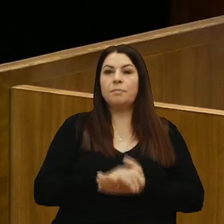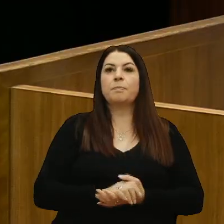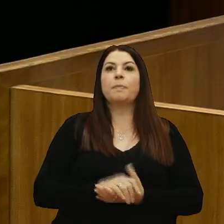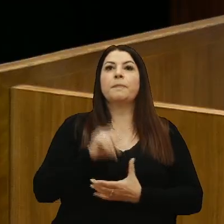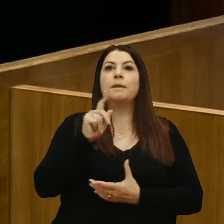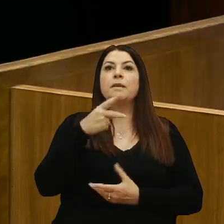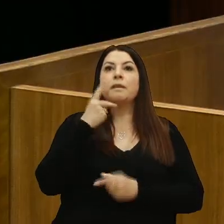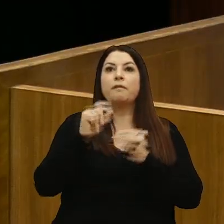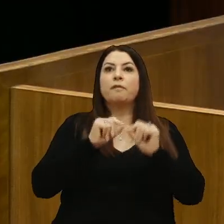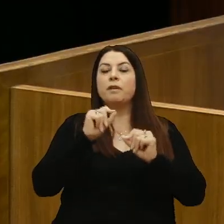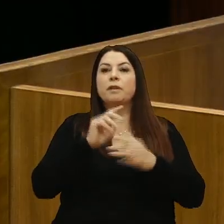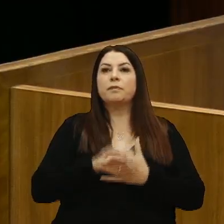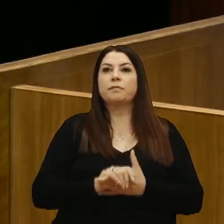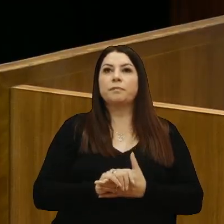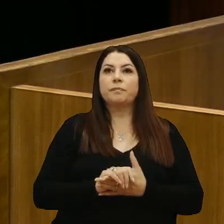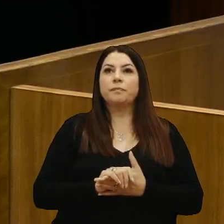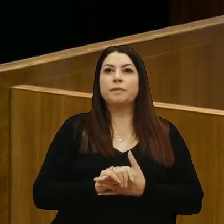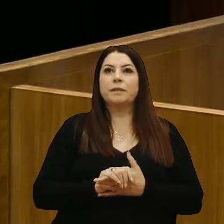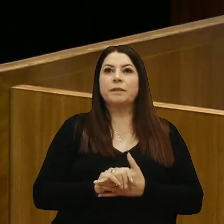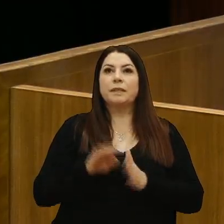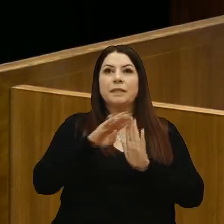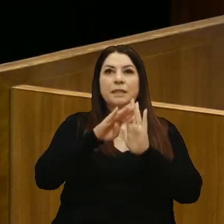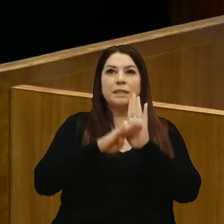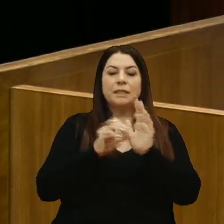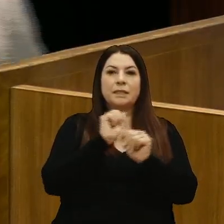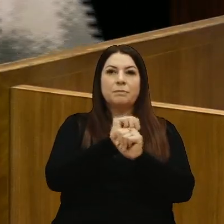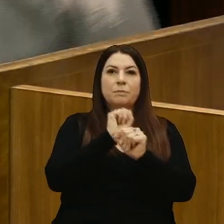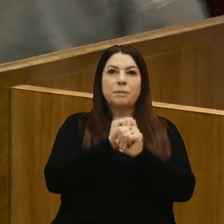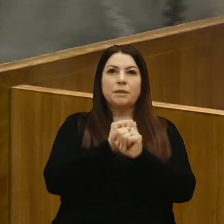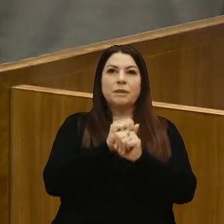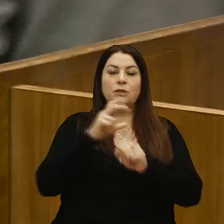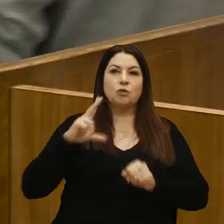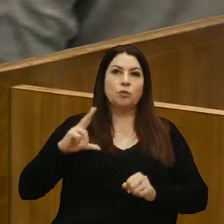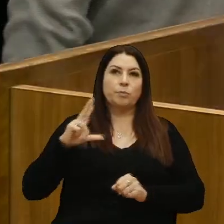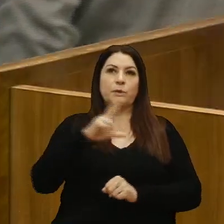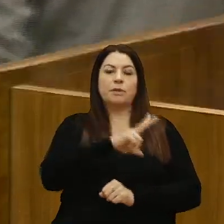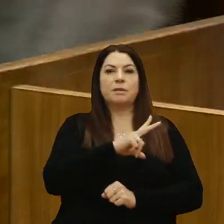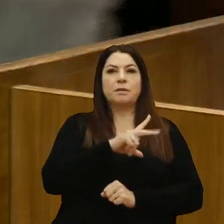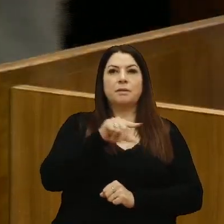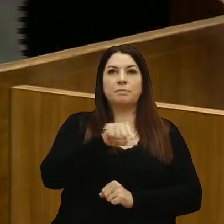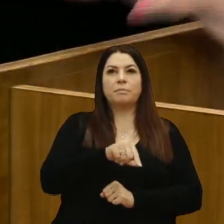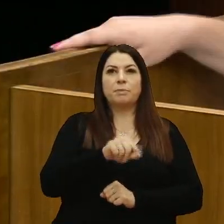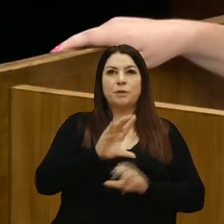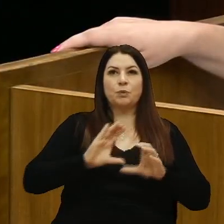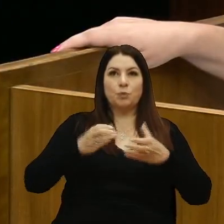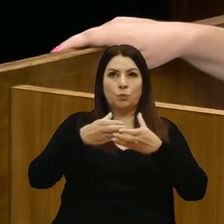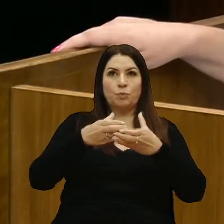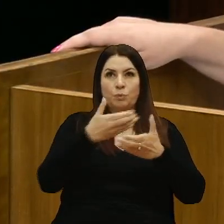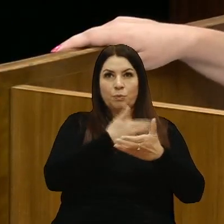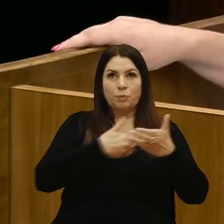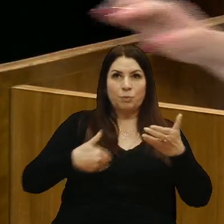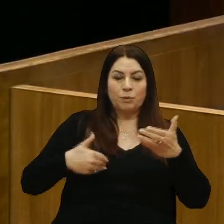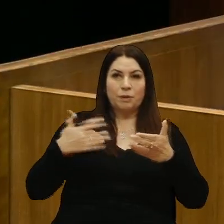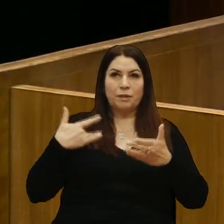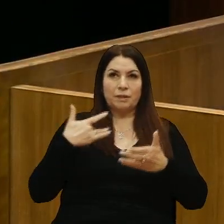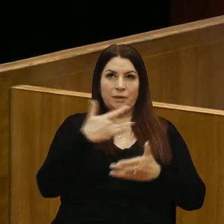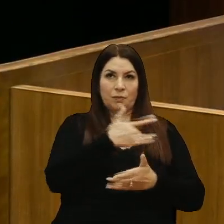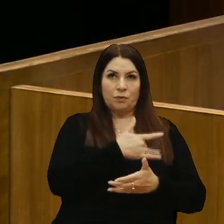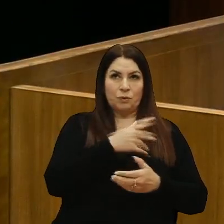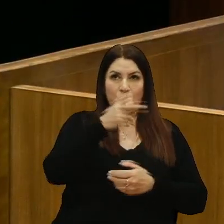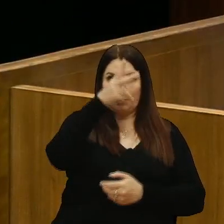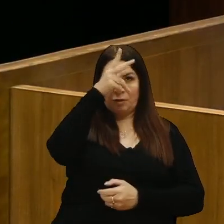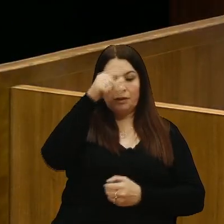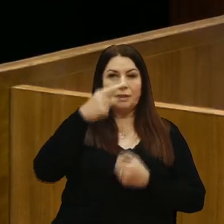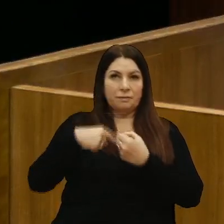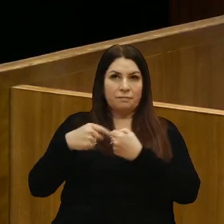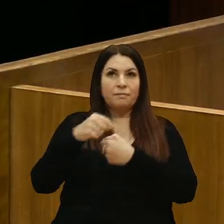Ela fala da questão das listas de espera de pacientes que aguardam na rede pública de saúde do nosso município.